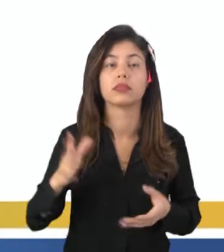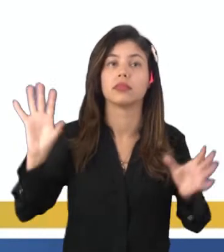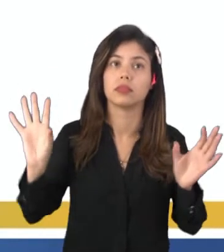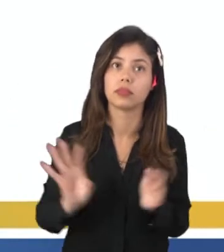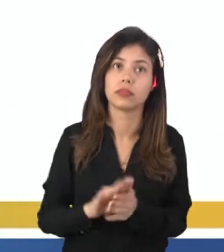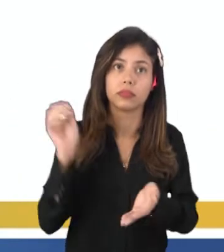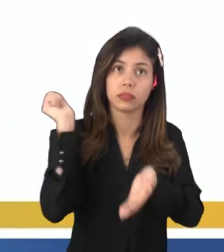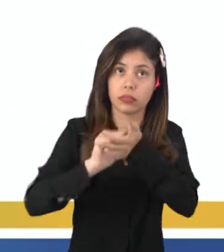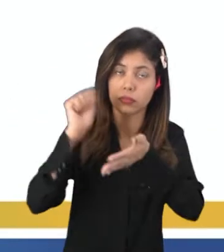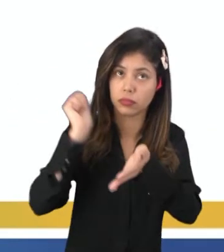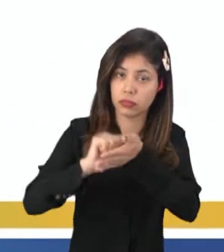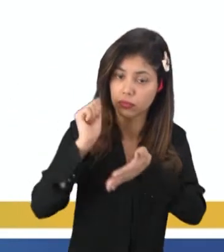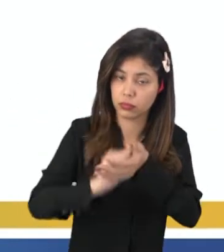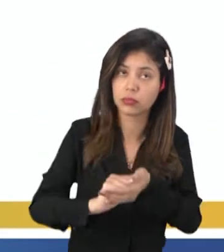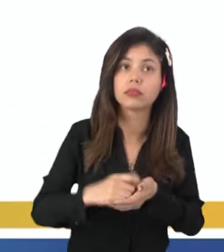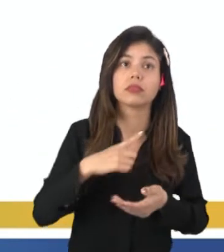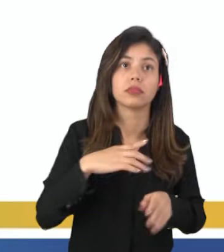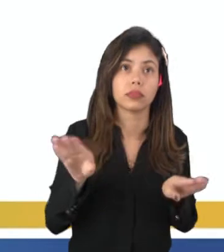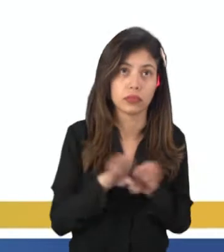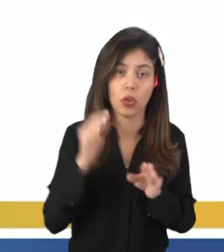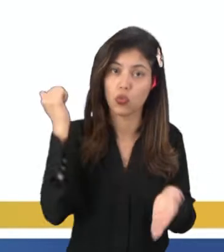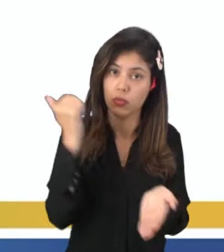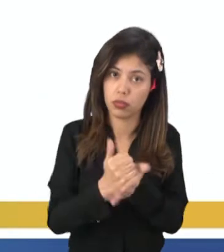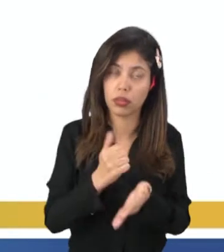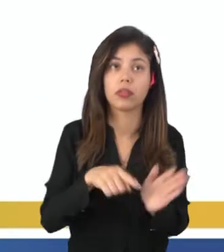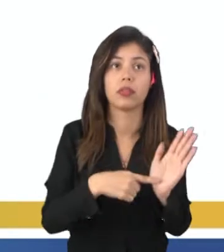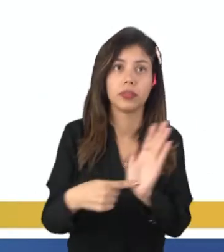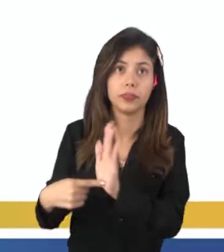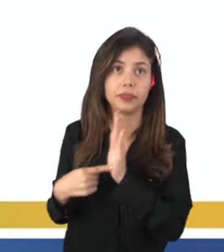senhores feudais, né, e o que